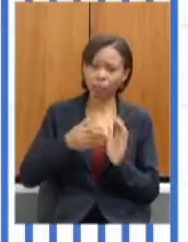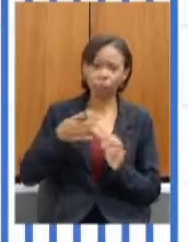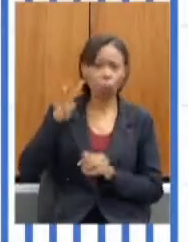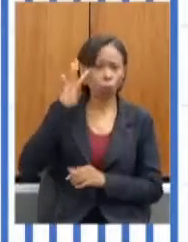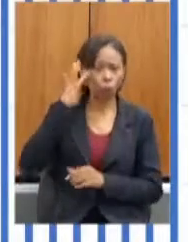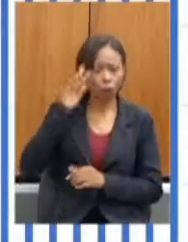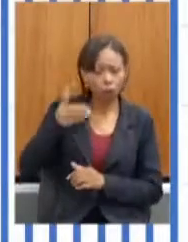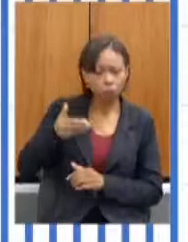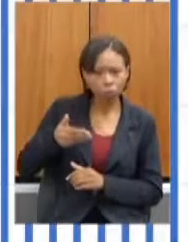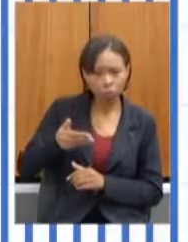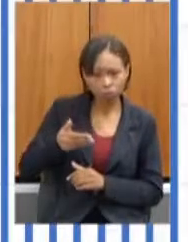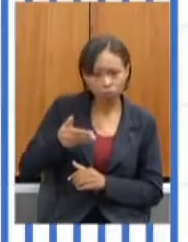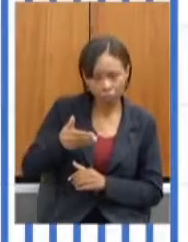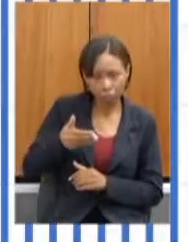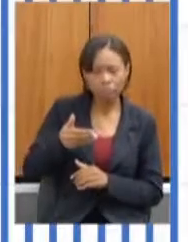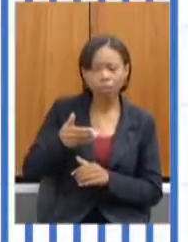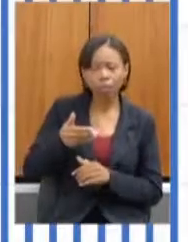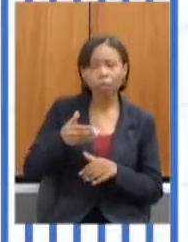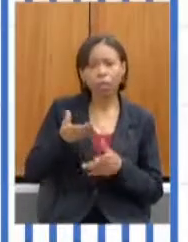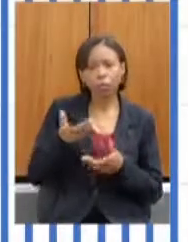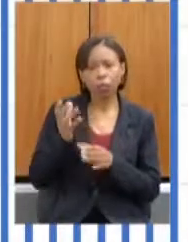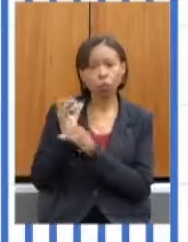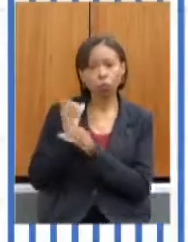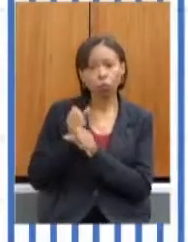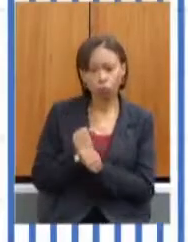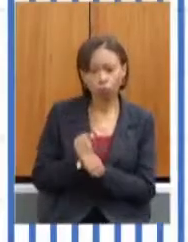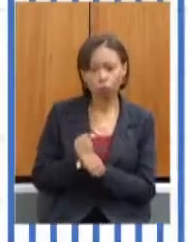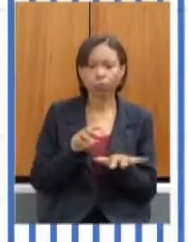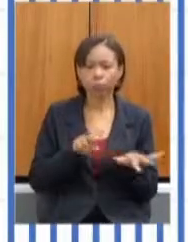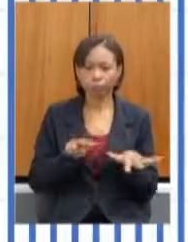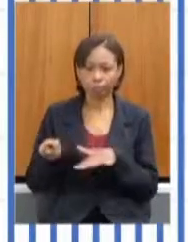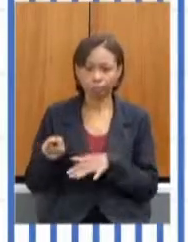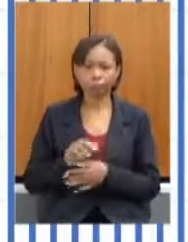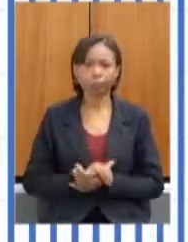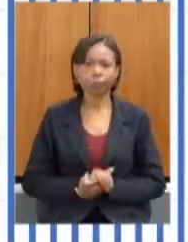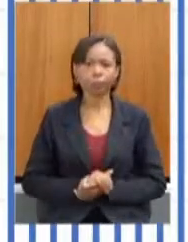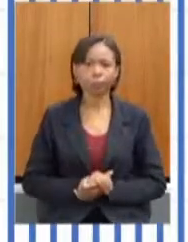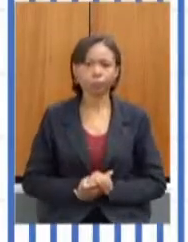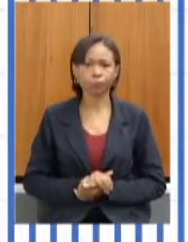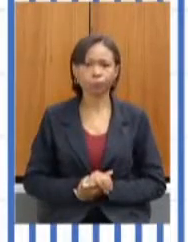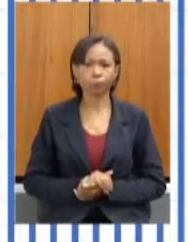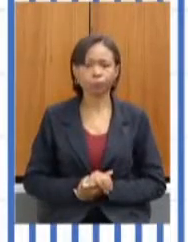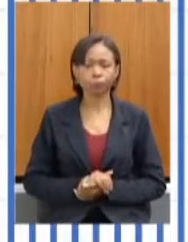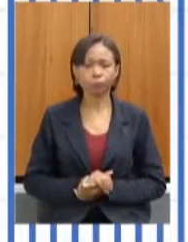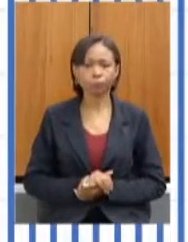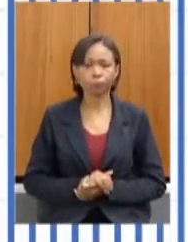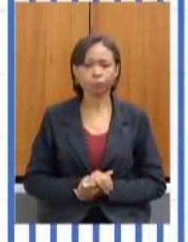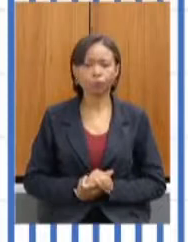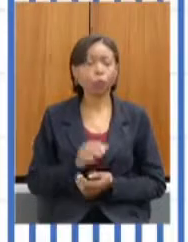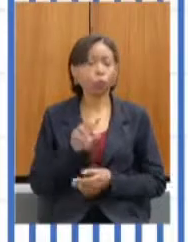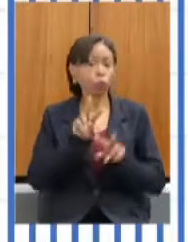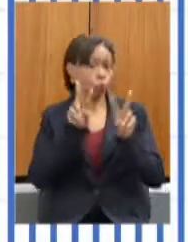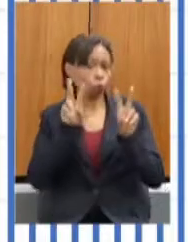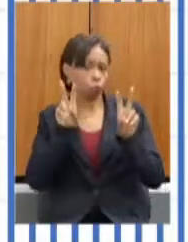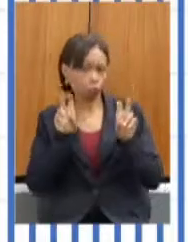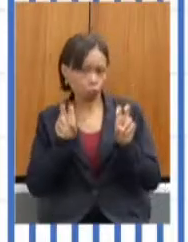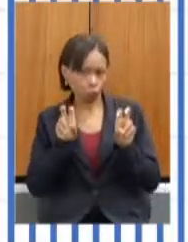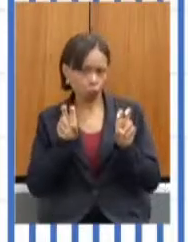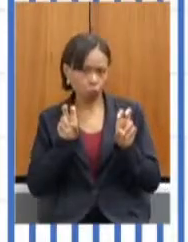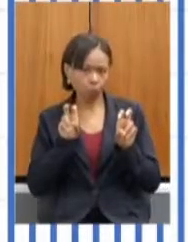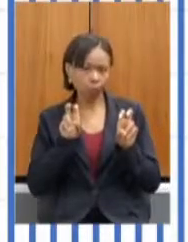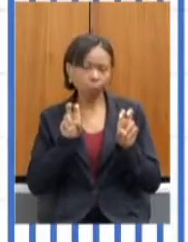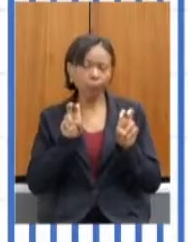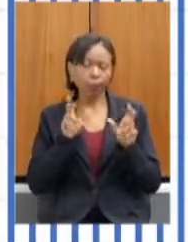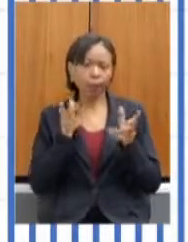quarta-feira quando nós fechamos a semana anterior pode passar e em relação a incidência da síndrome respiratória